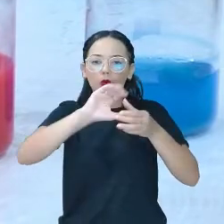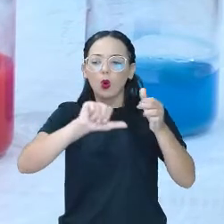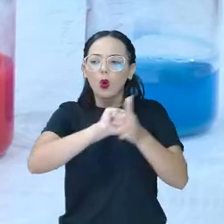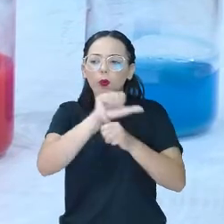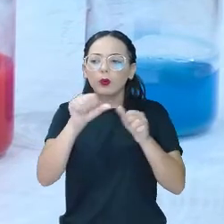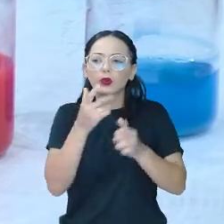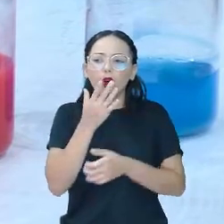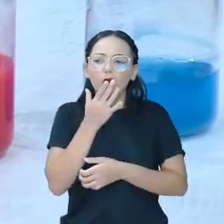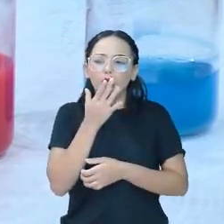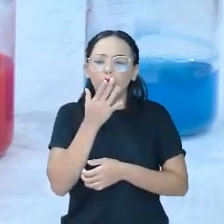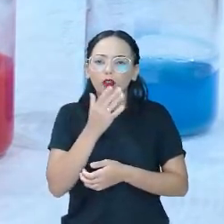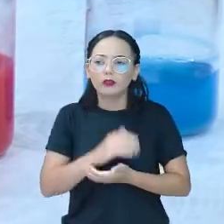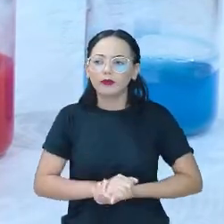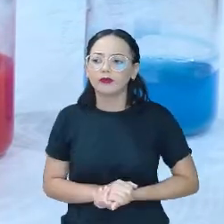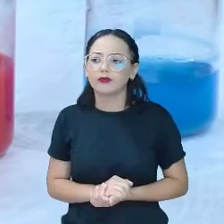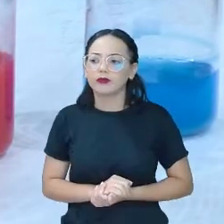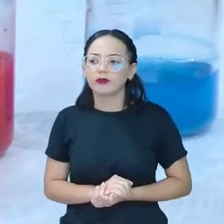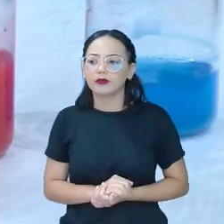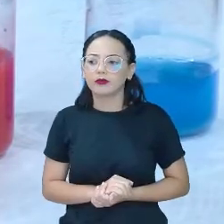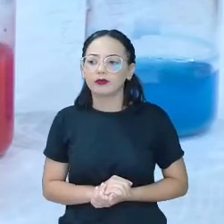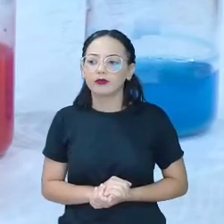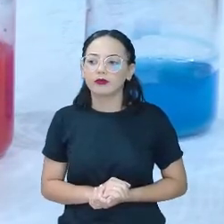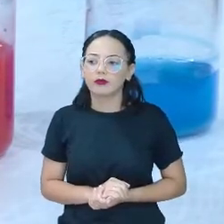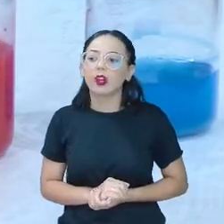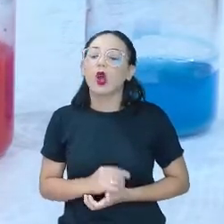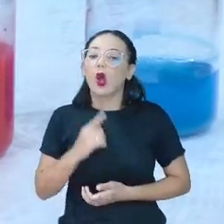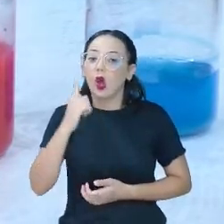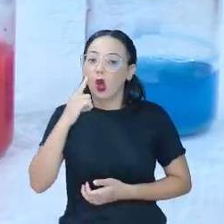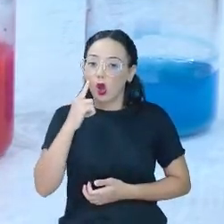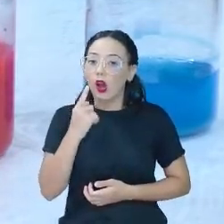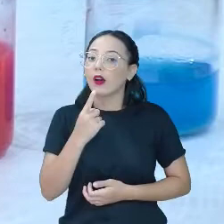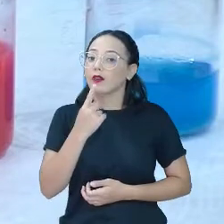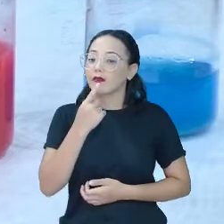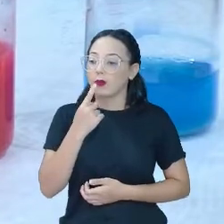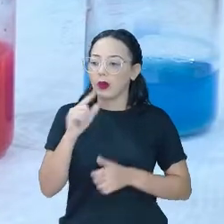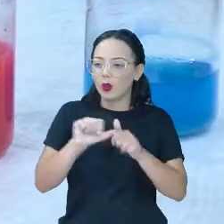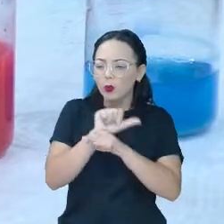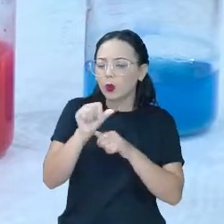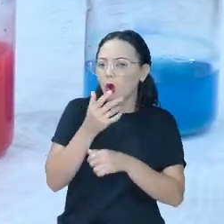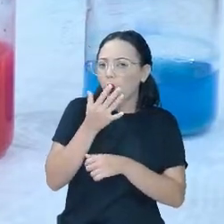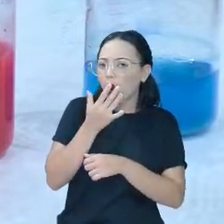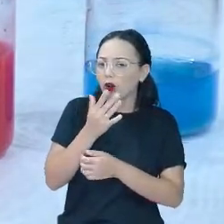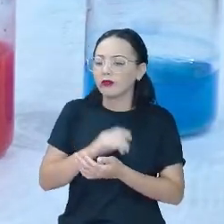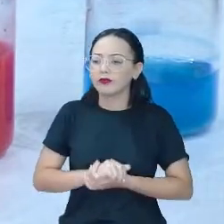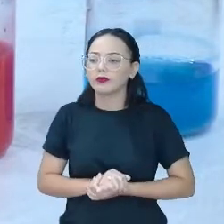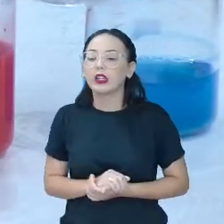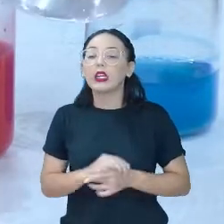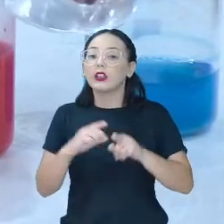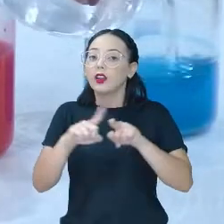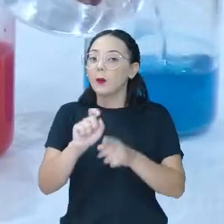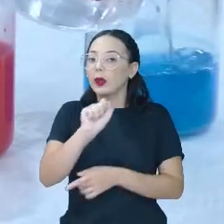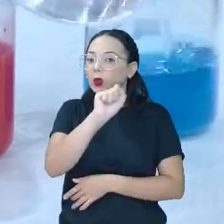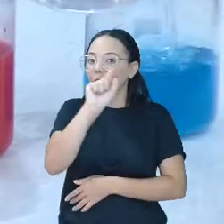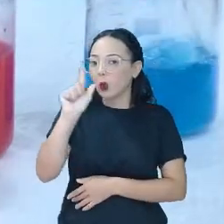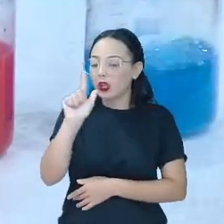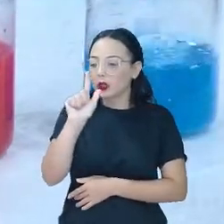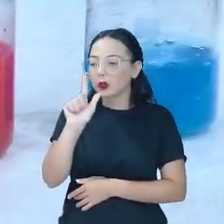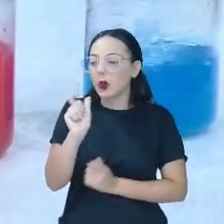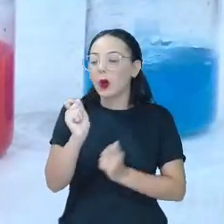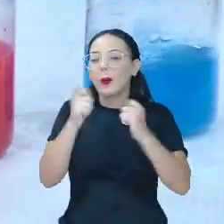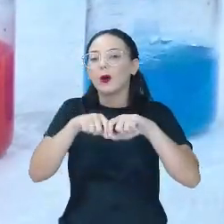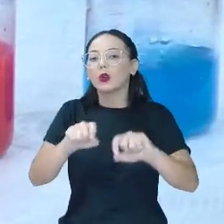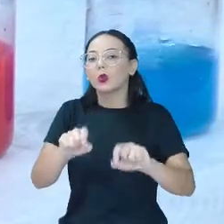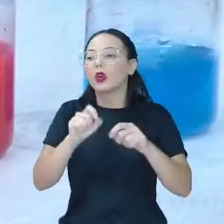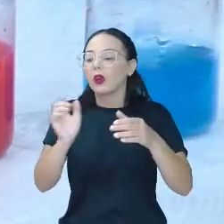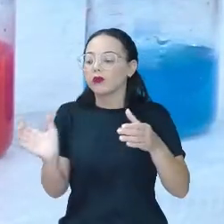a coloração? Se eu colocar aqui no vermelho, será que mudou a coloração? E aqui no azul? Ele pode